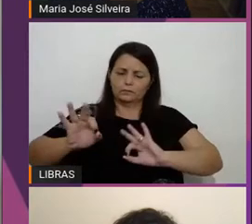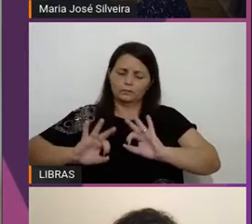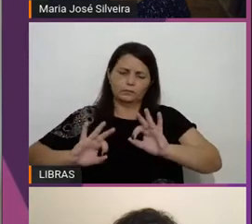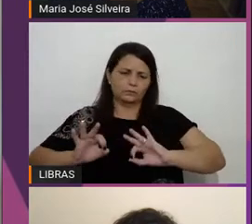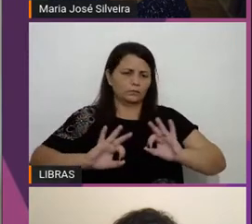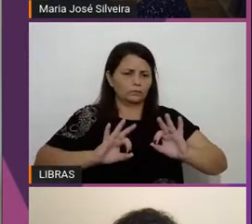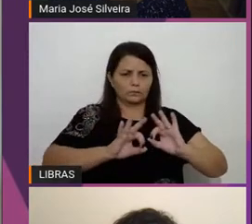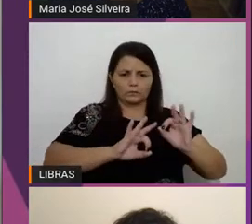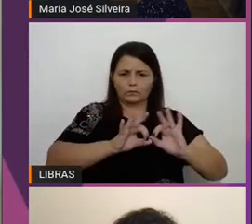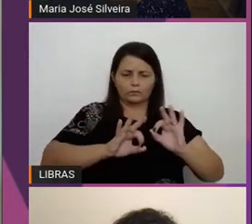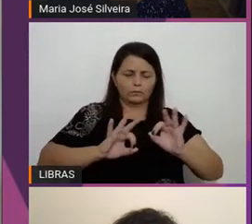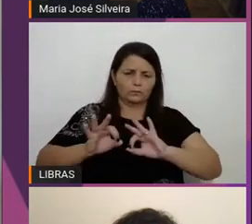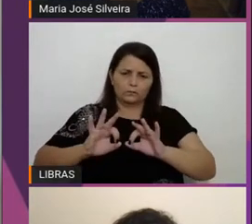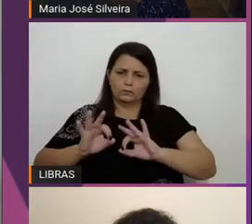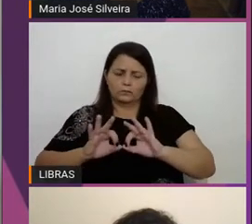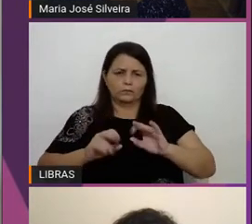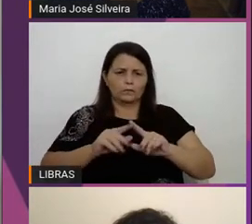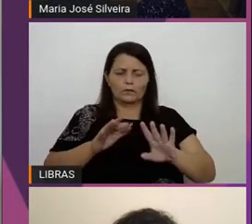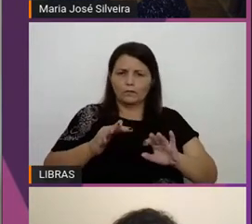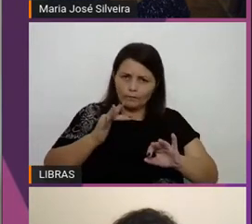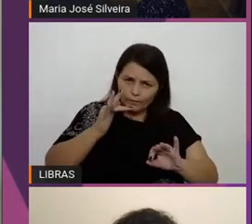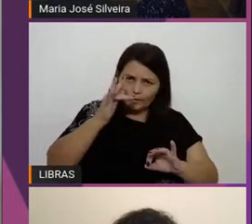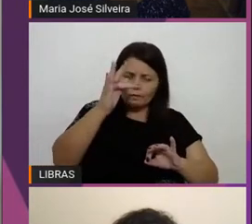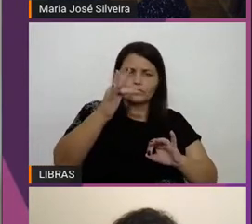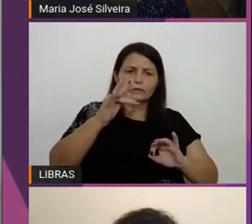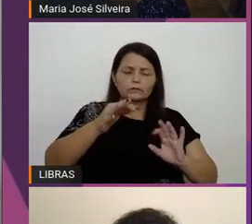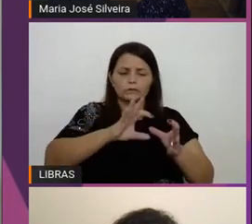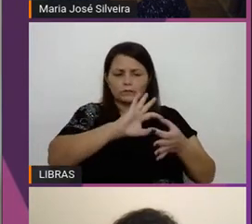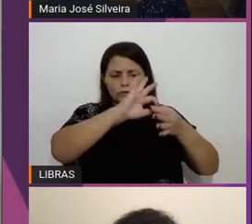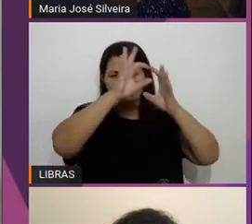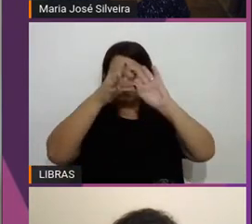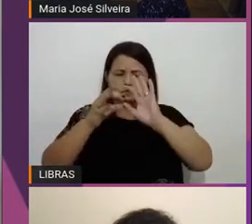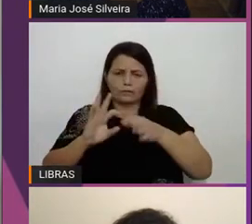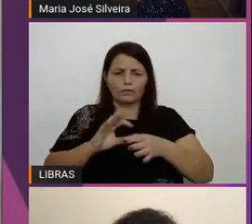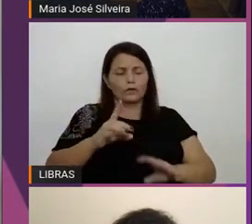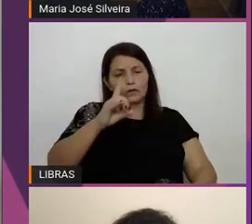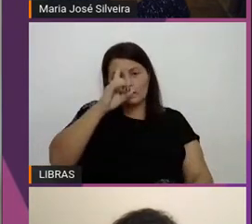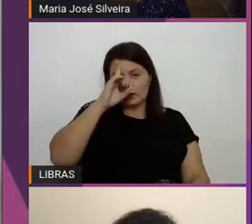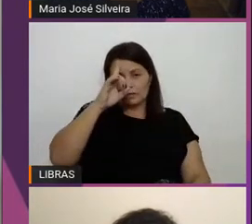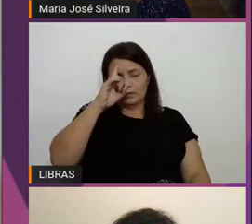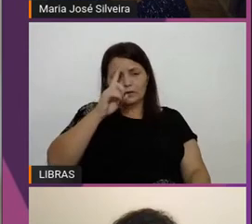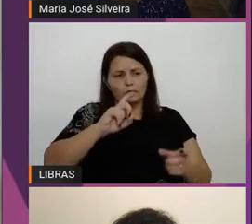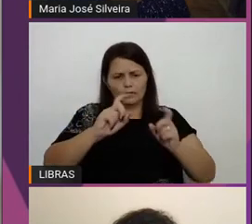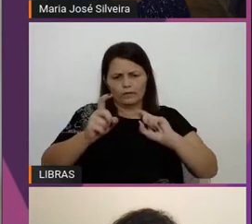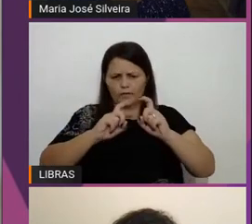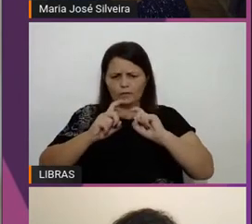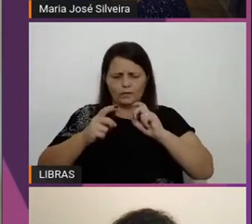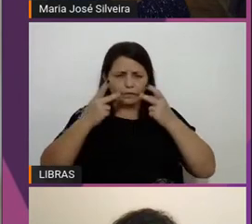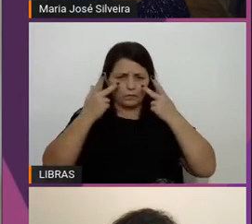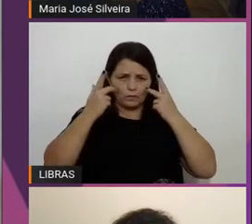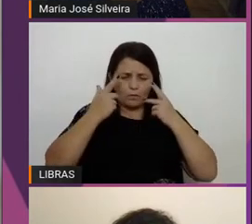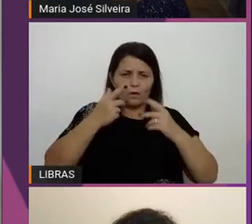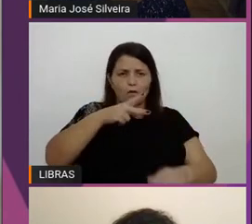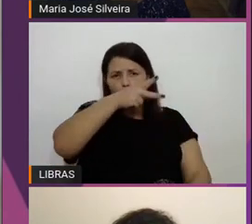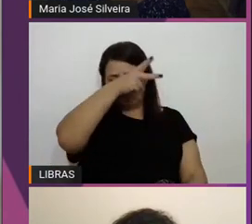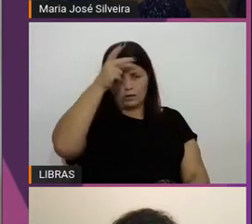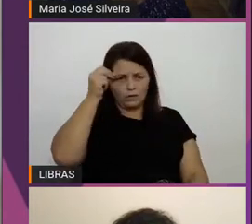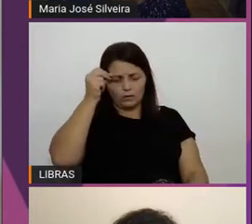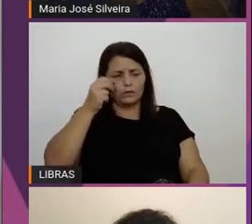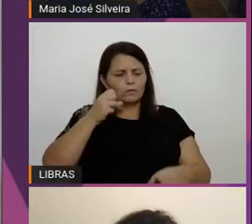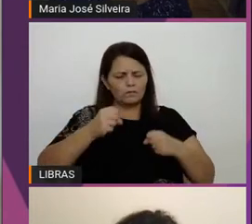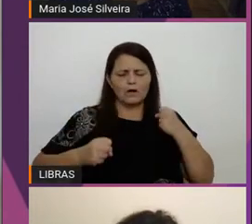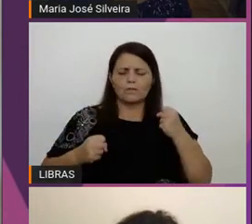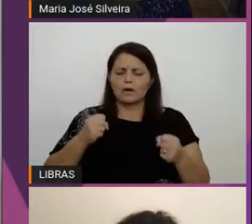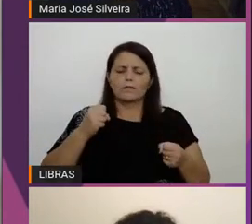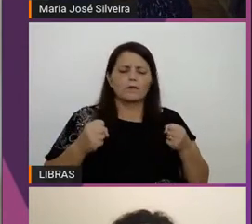está planejando algo projetos na futura Vila Olímpica no dia de uma dessas reuniões com a prefeitura Júlia sai